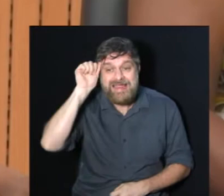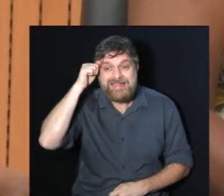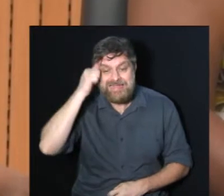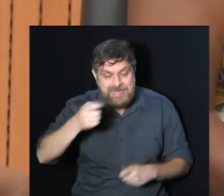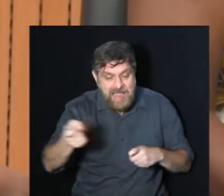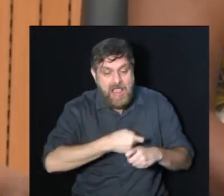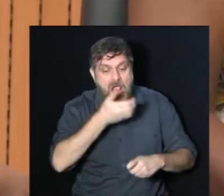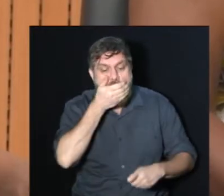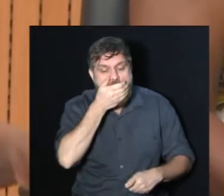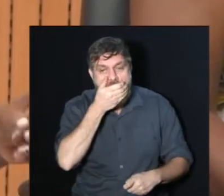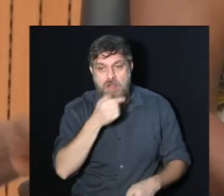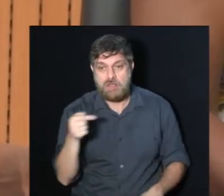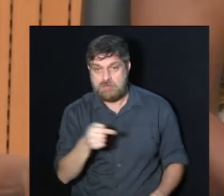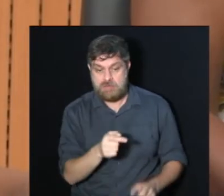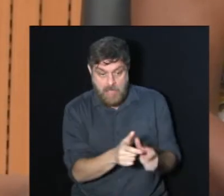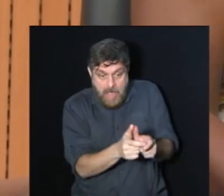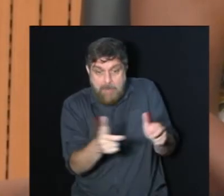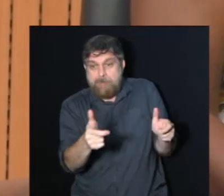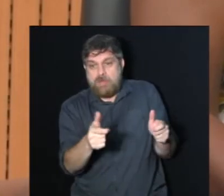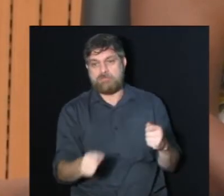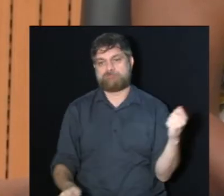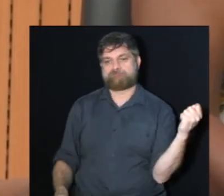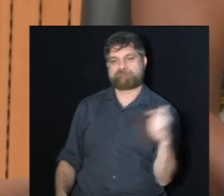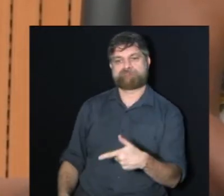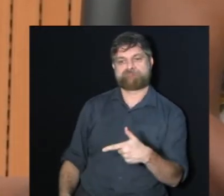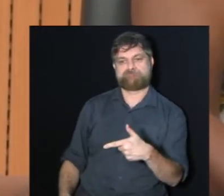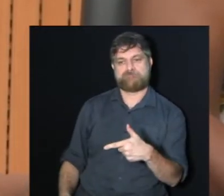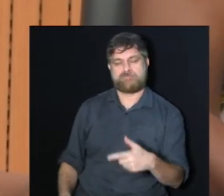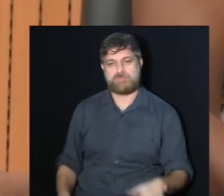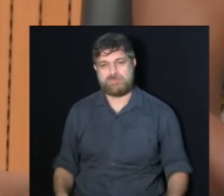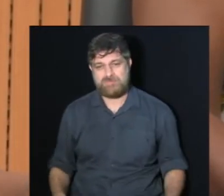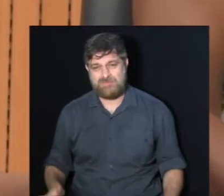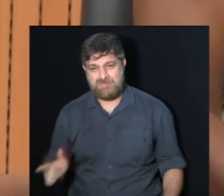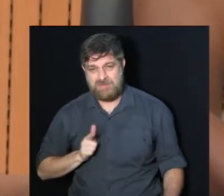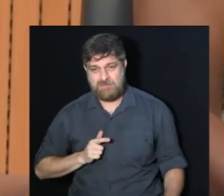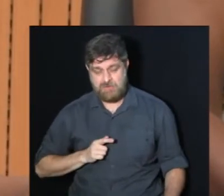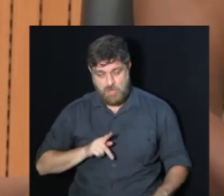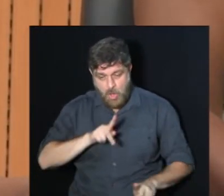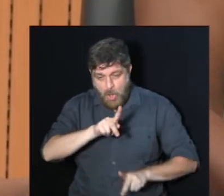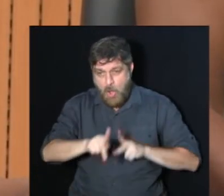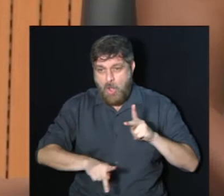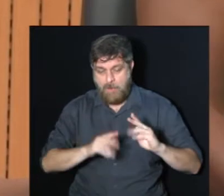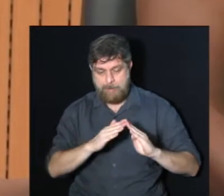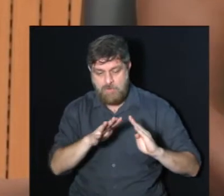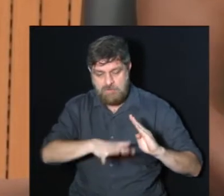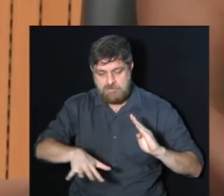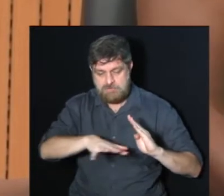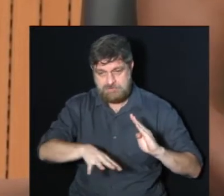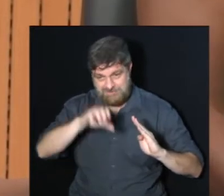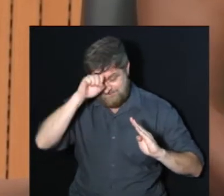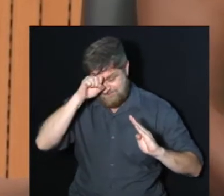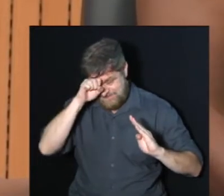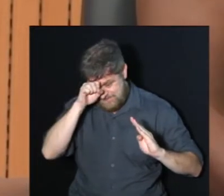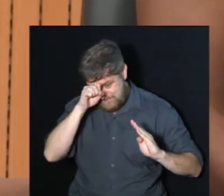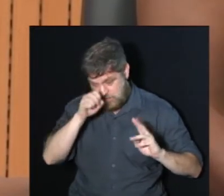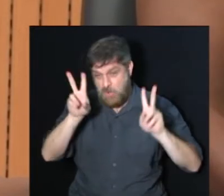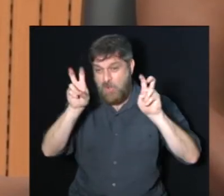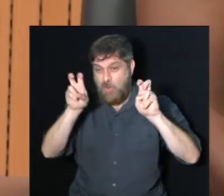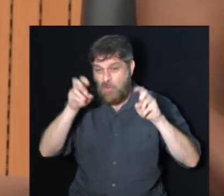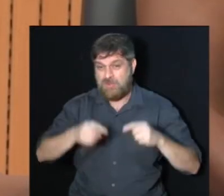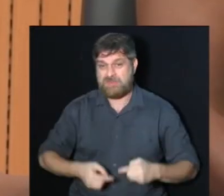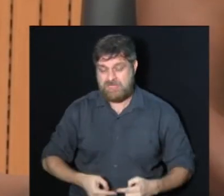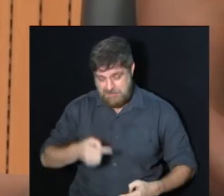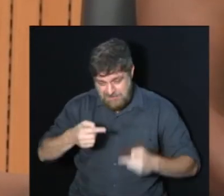dia. Então, já está claro. Então, quando o povo de terreiro vem para falar de violência, e